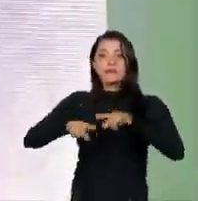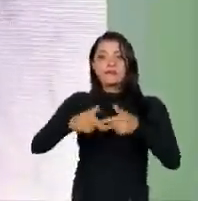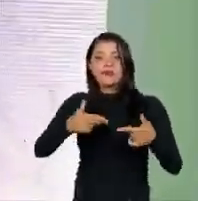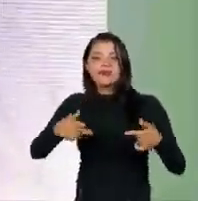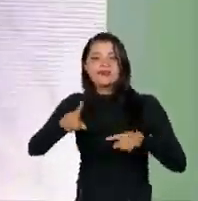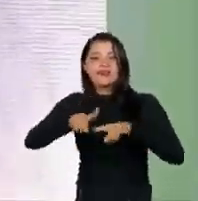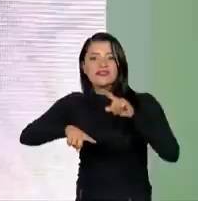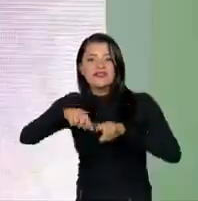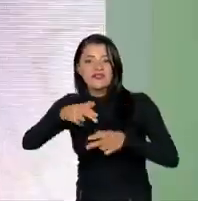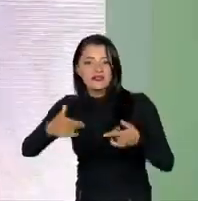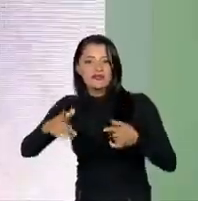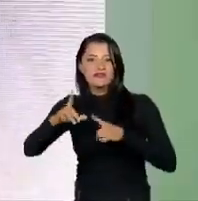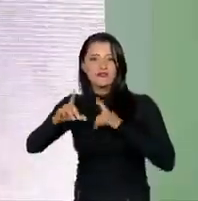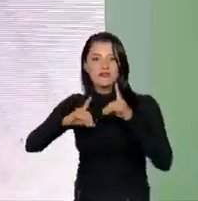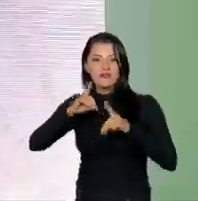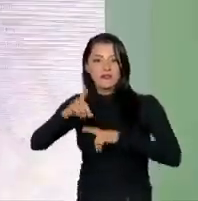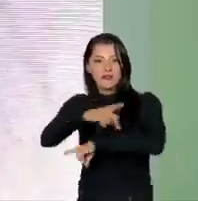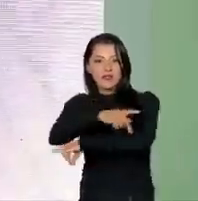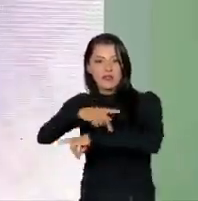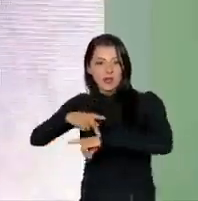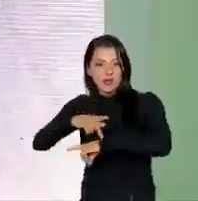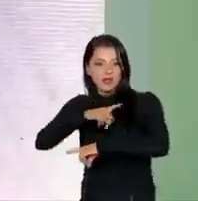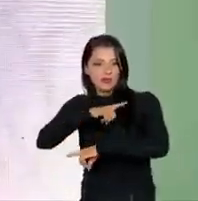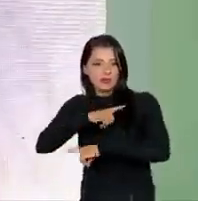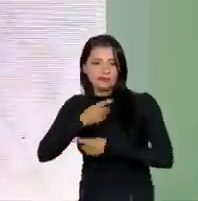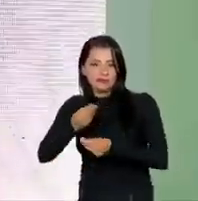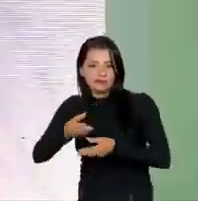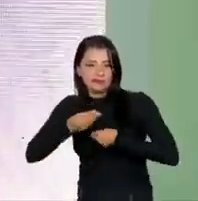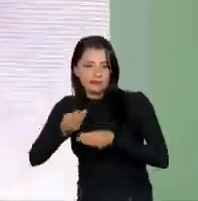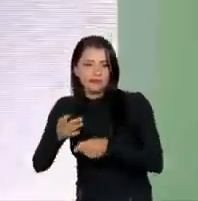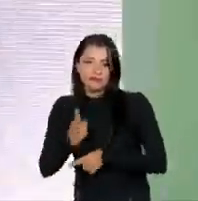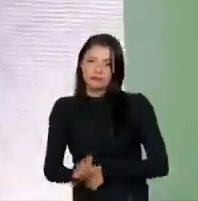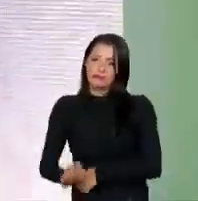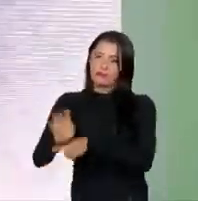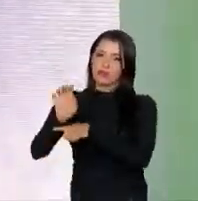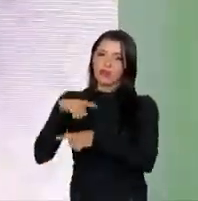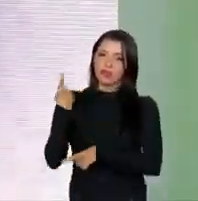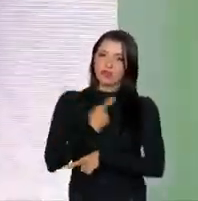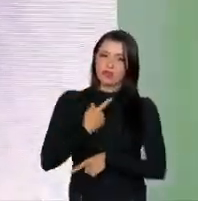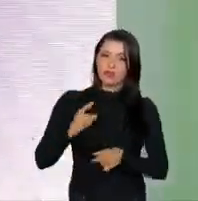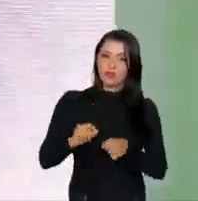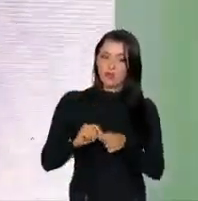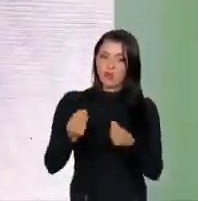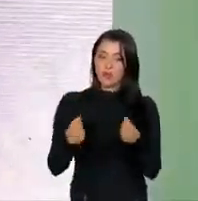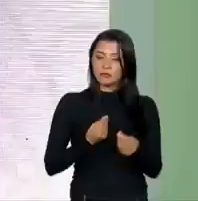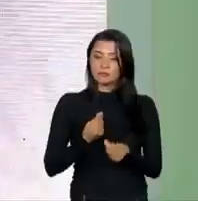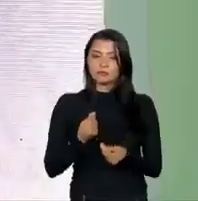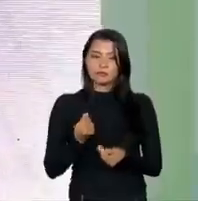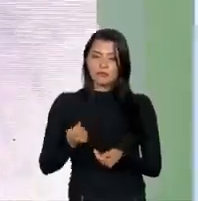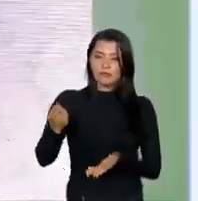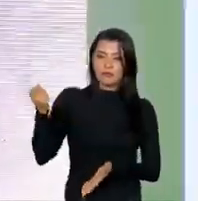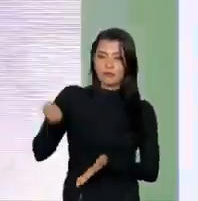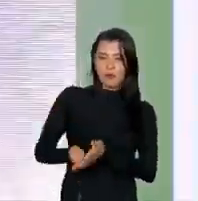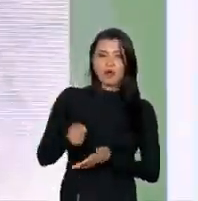vocês fornecem em cada estado ou no município, o que nós vamos fazer é bancar esse curso para vocês. Então,